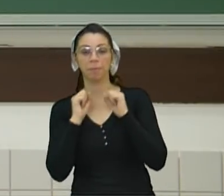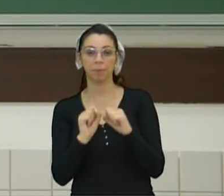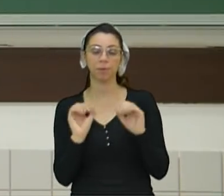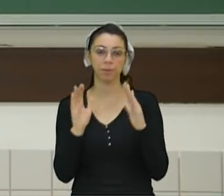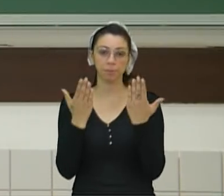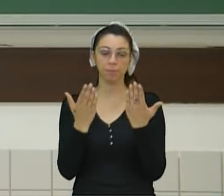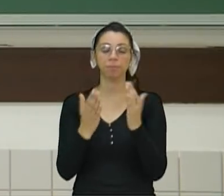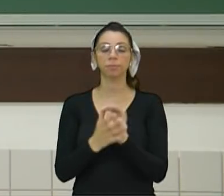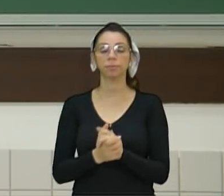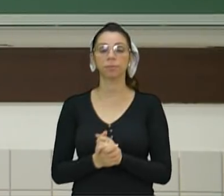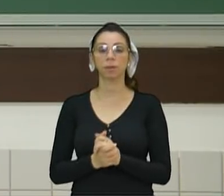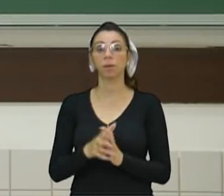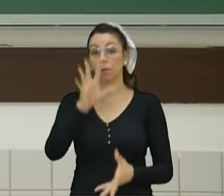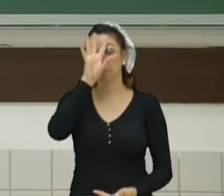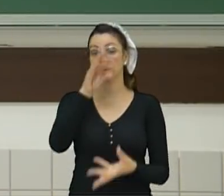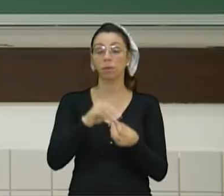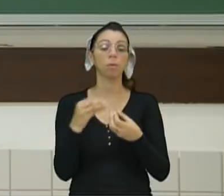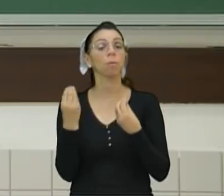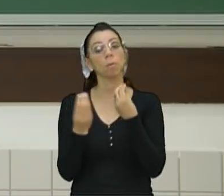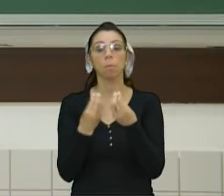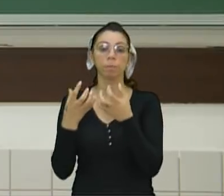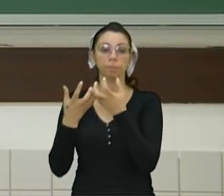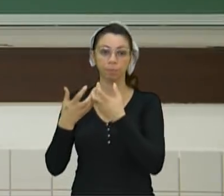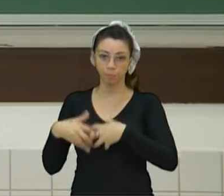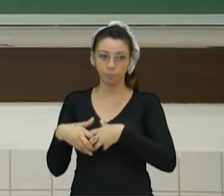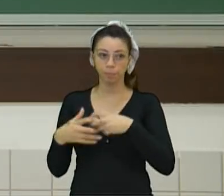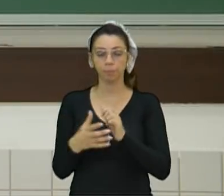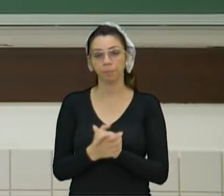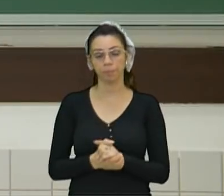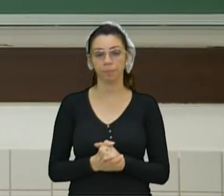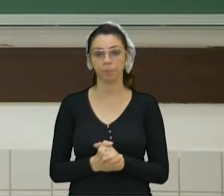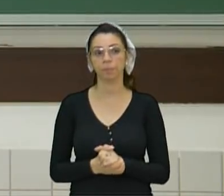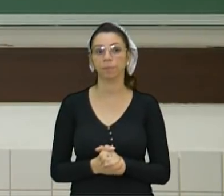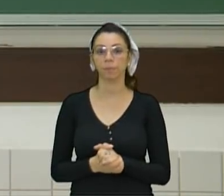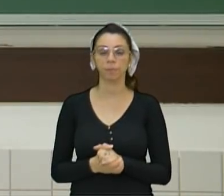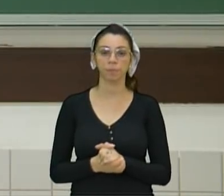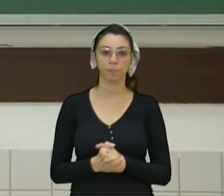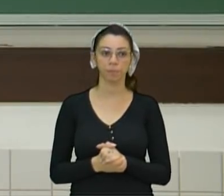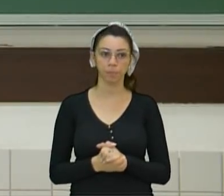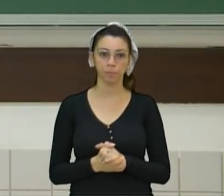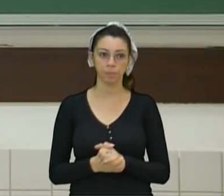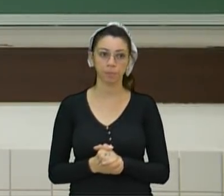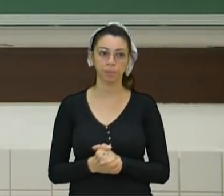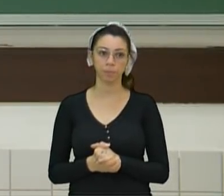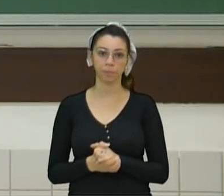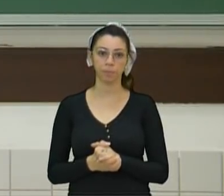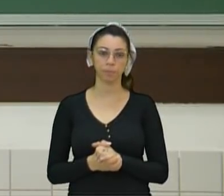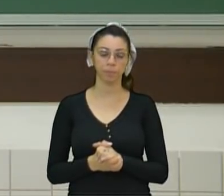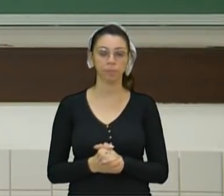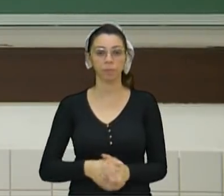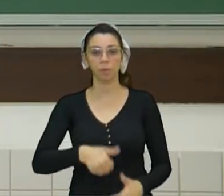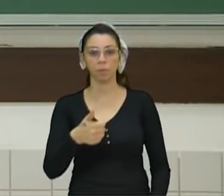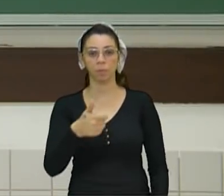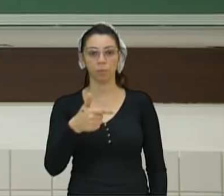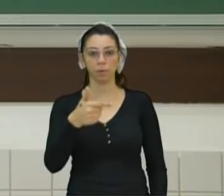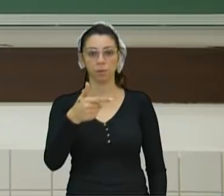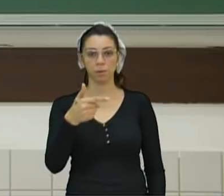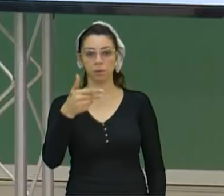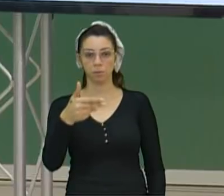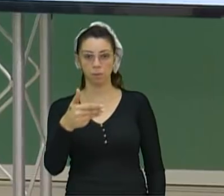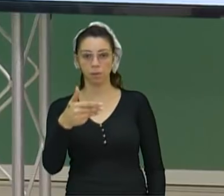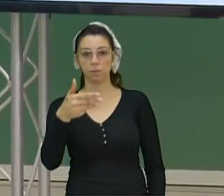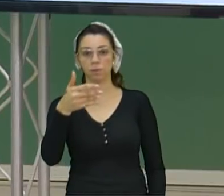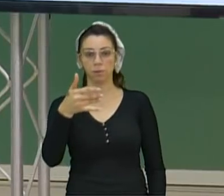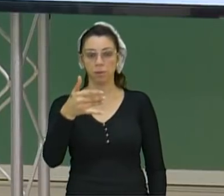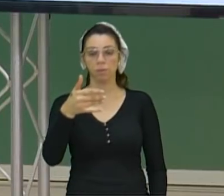entender aí certinho como que funciona. Então, observe, eu tenho lá 1, 2, 3, 4, 5,